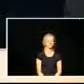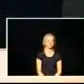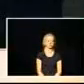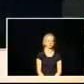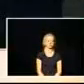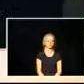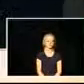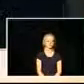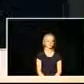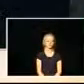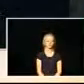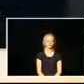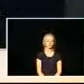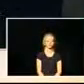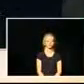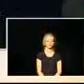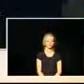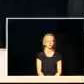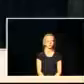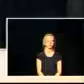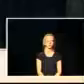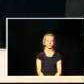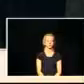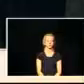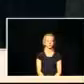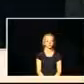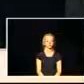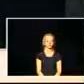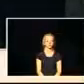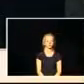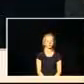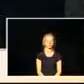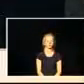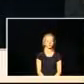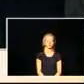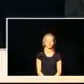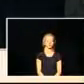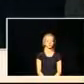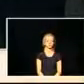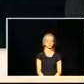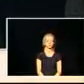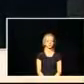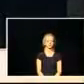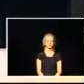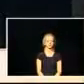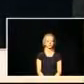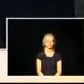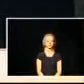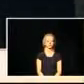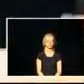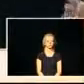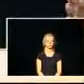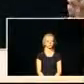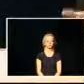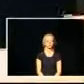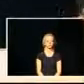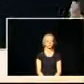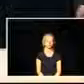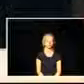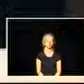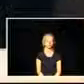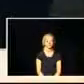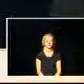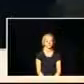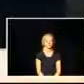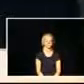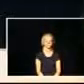que não chegou. Assim que chegar, nós vamos dar parecer favorável para que esse projeto possa tramitar.